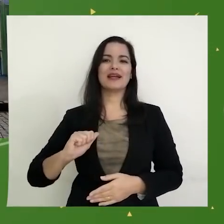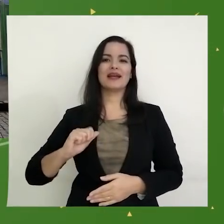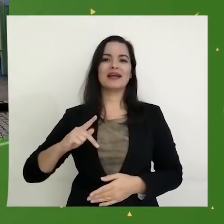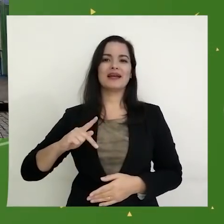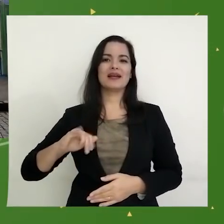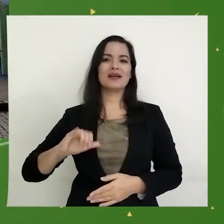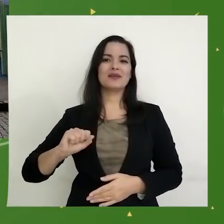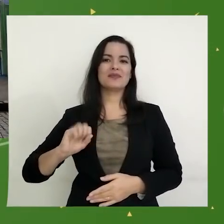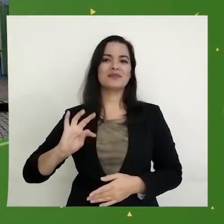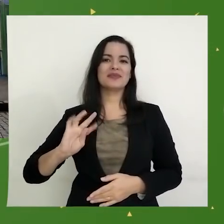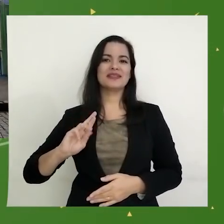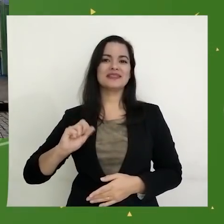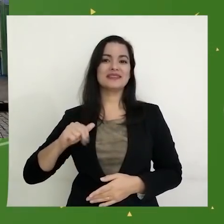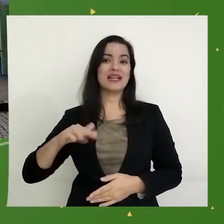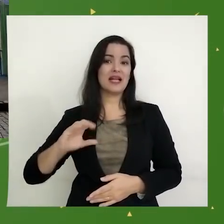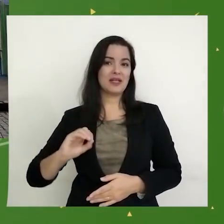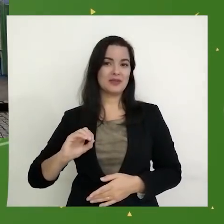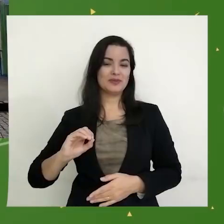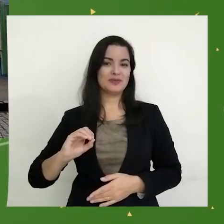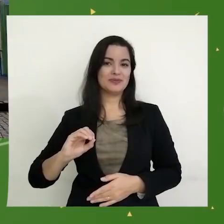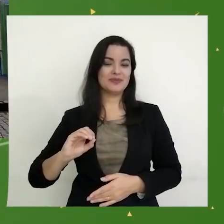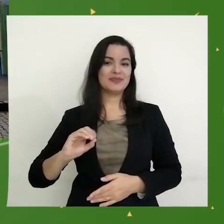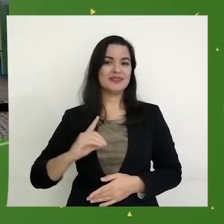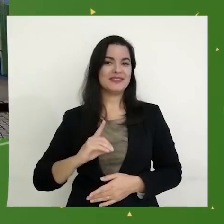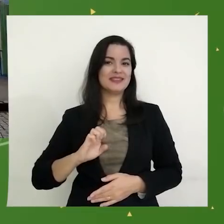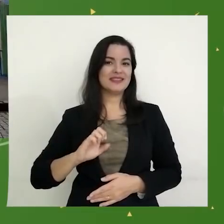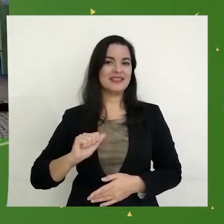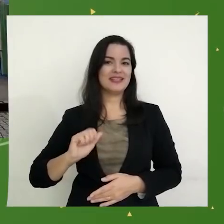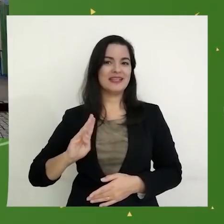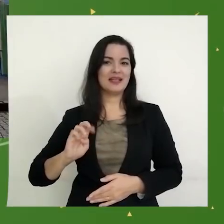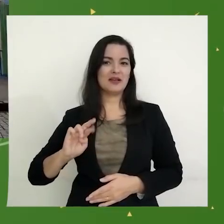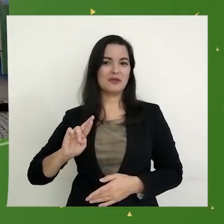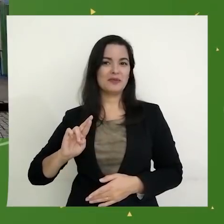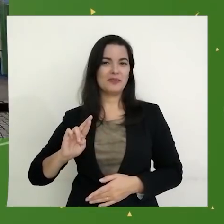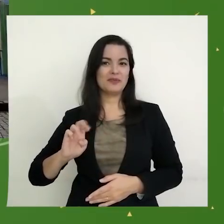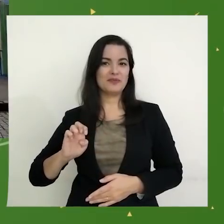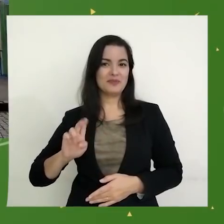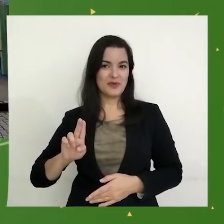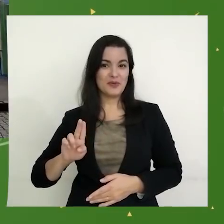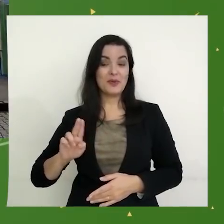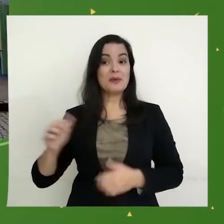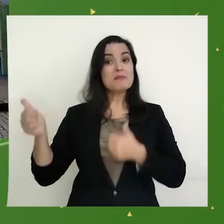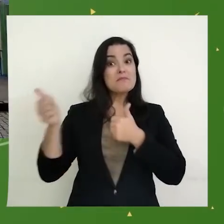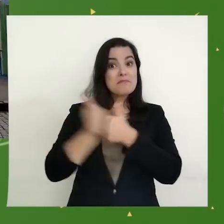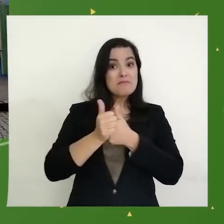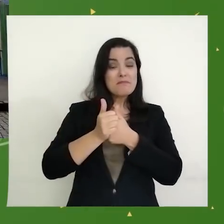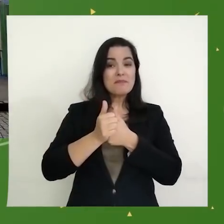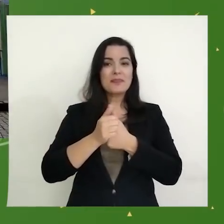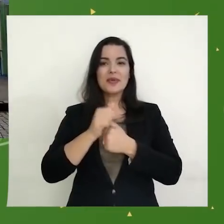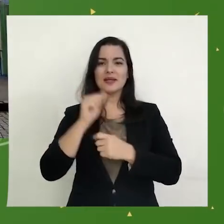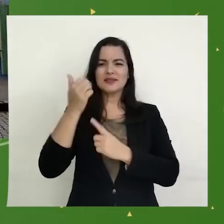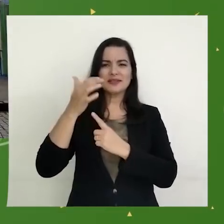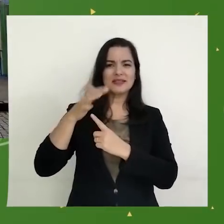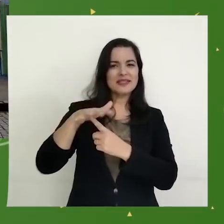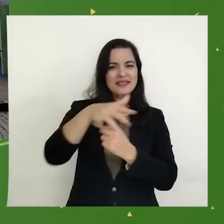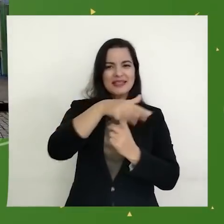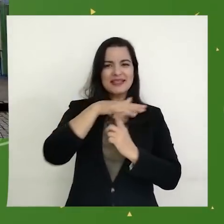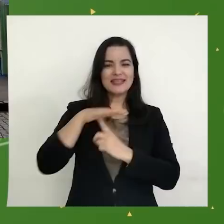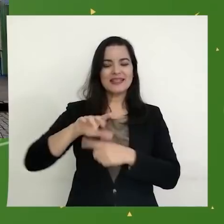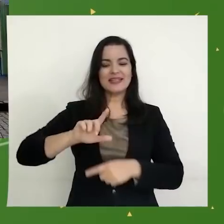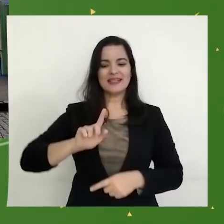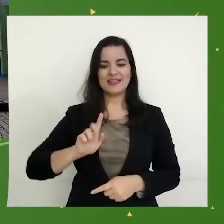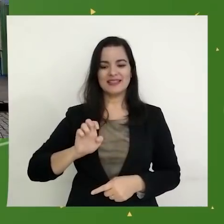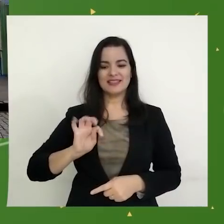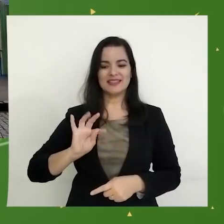Abreu. Ele fica lá no centro de Guarulhos, pertinho da Praça Getúlio Vargas. Ele representa o